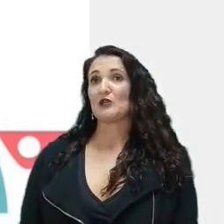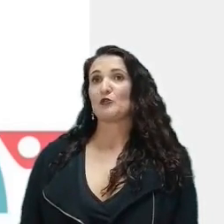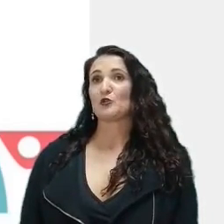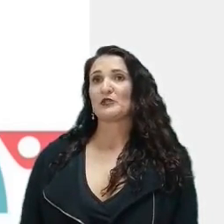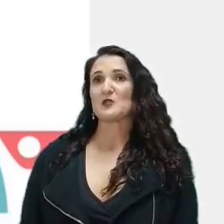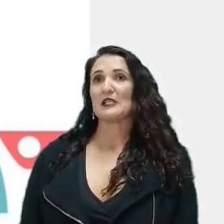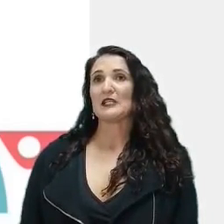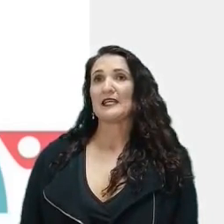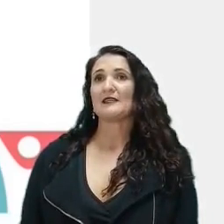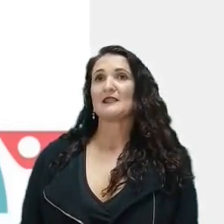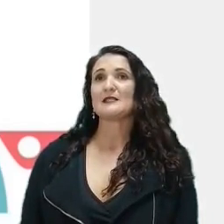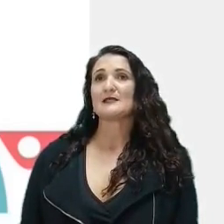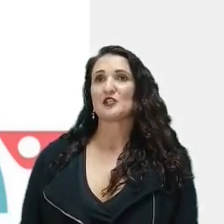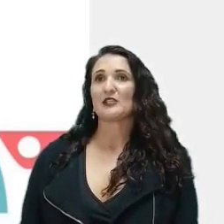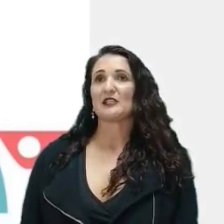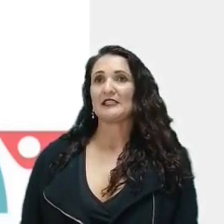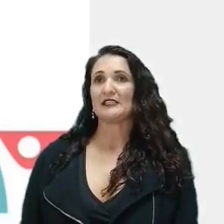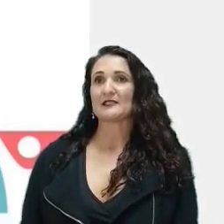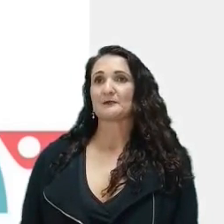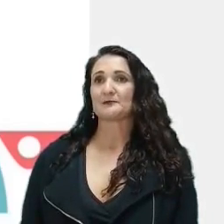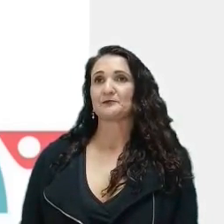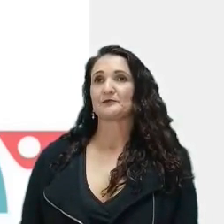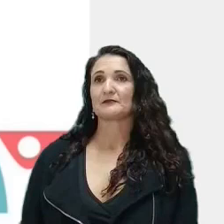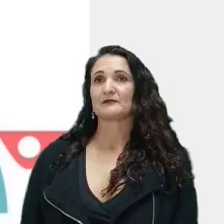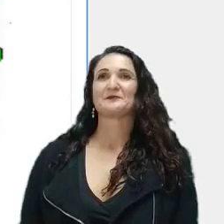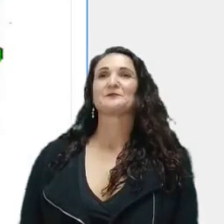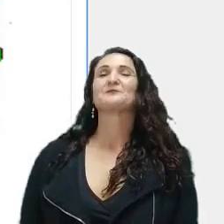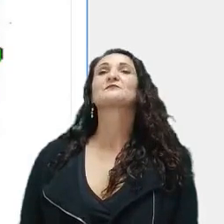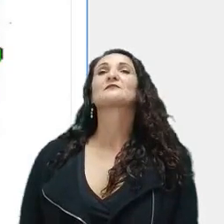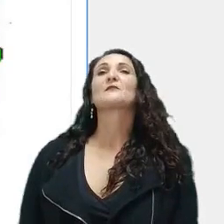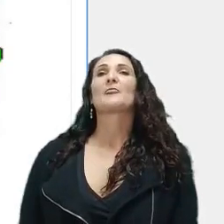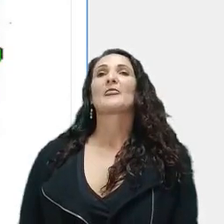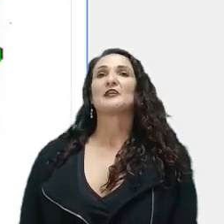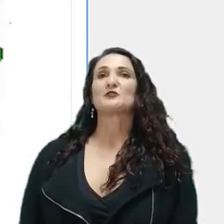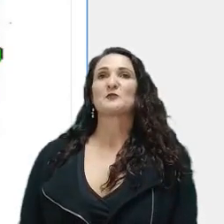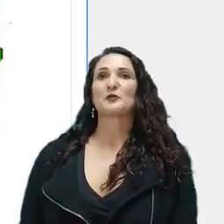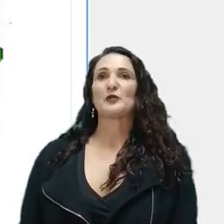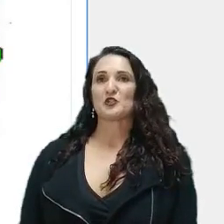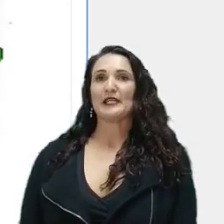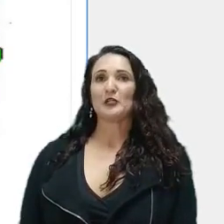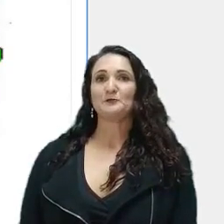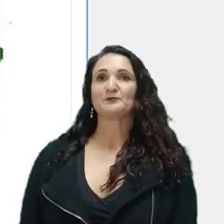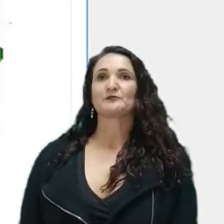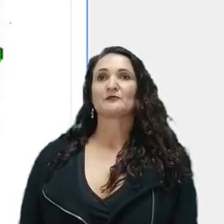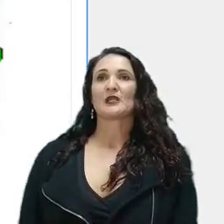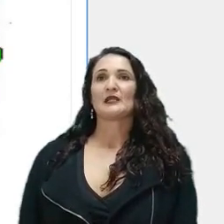que não foram previstos em lei, e 7 gravidez. Aqui eu trouxe por